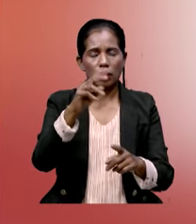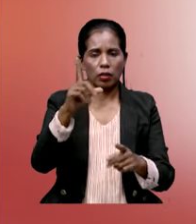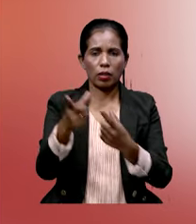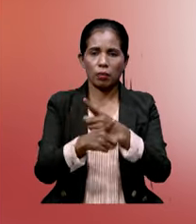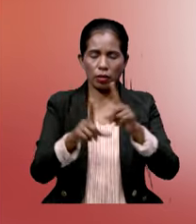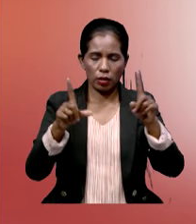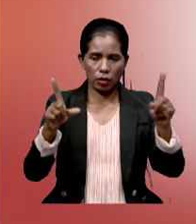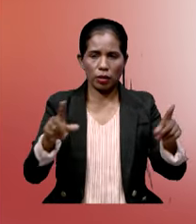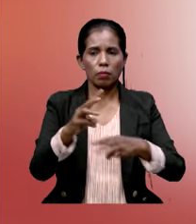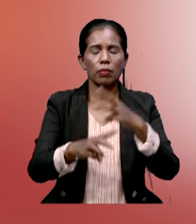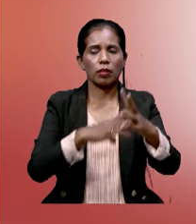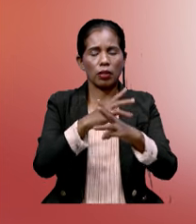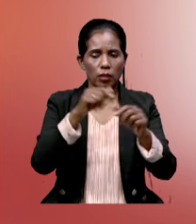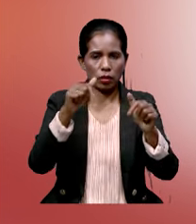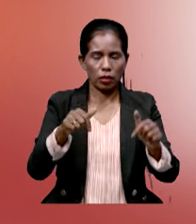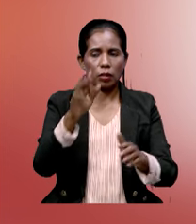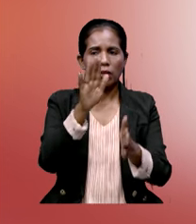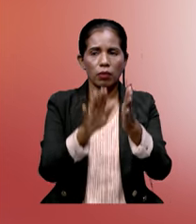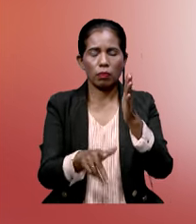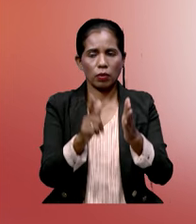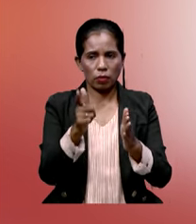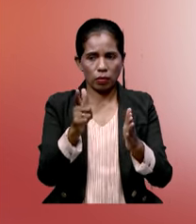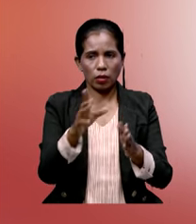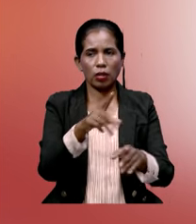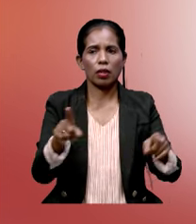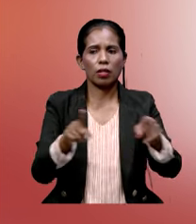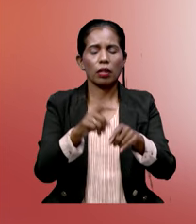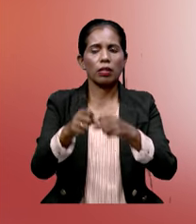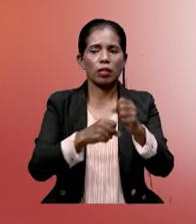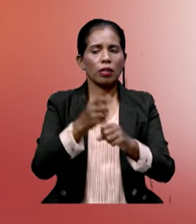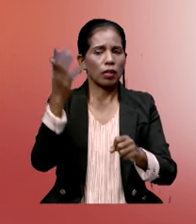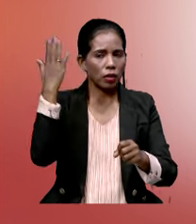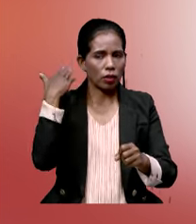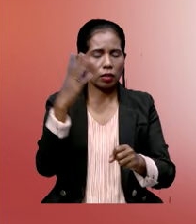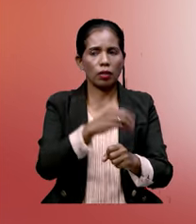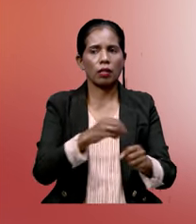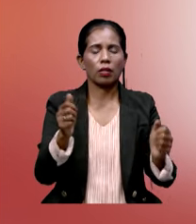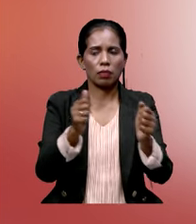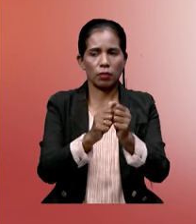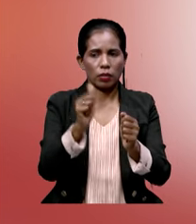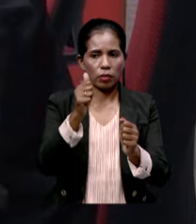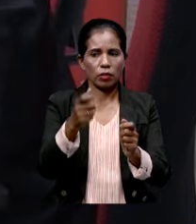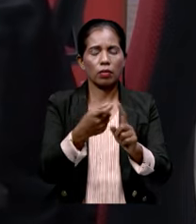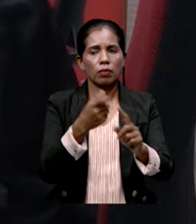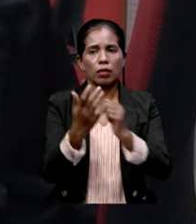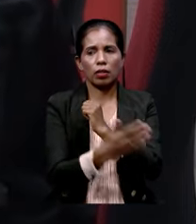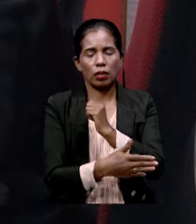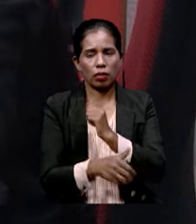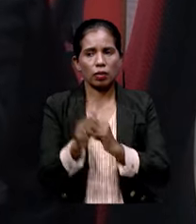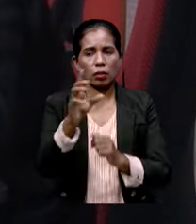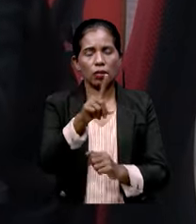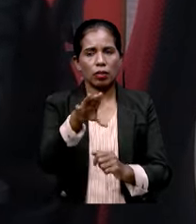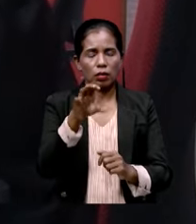imprensa mundial tinang ne, tun ba posição uronulu. Compara iha tinang kotuk, ocupa a posição sanulu, sinasang atusidaval nulu iha